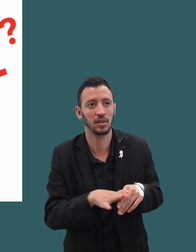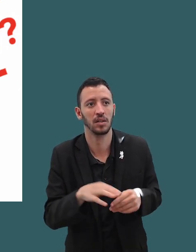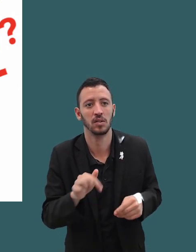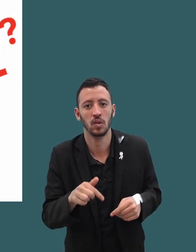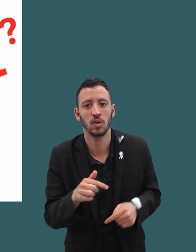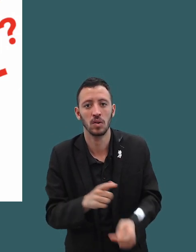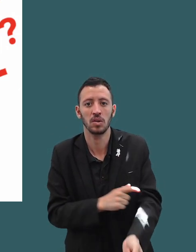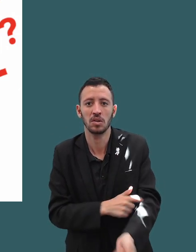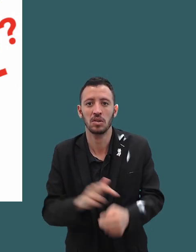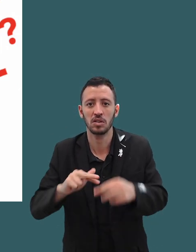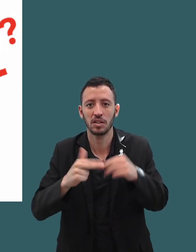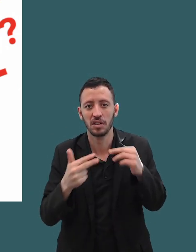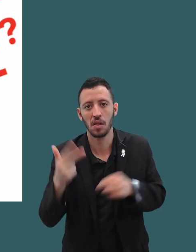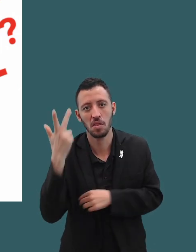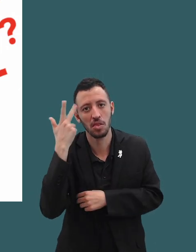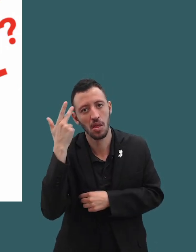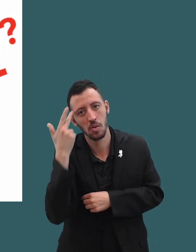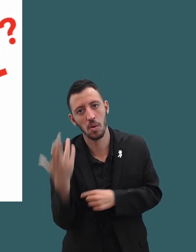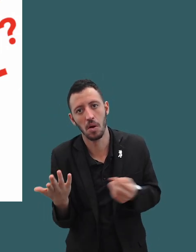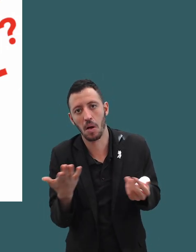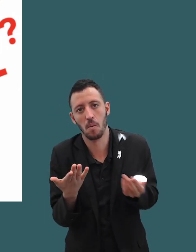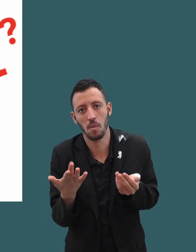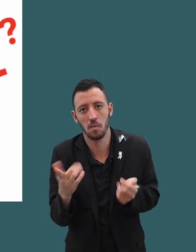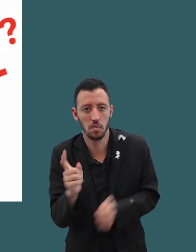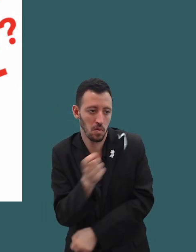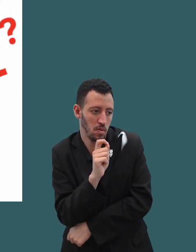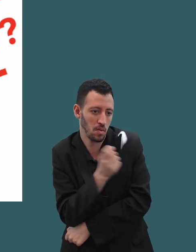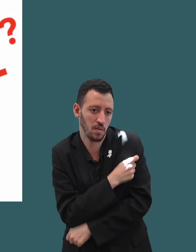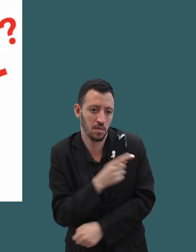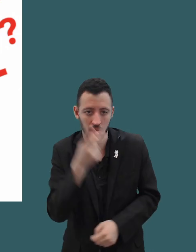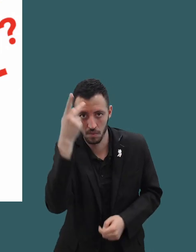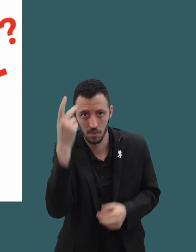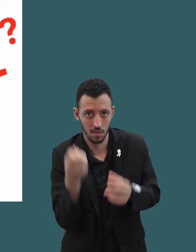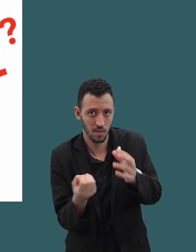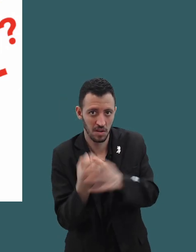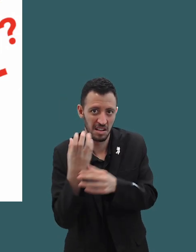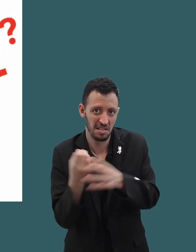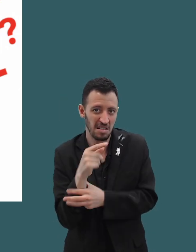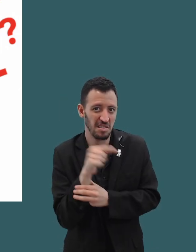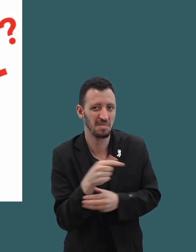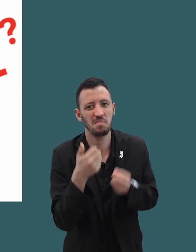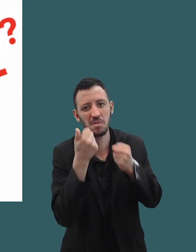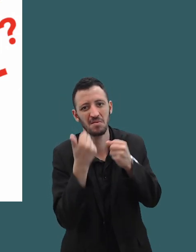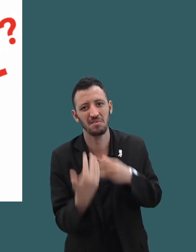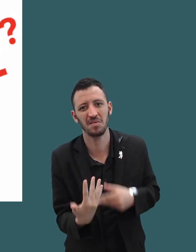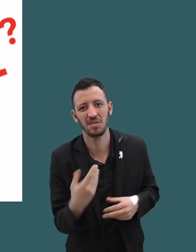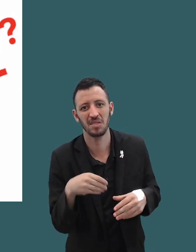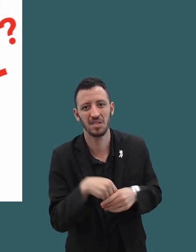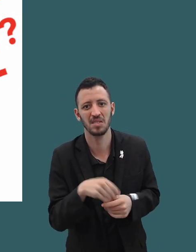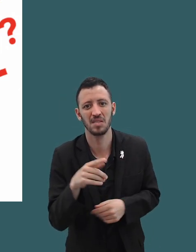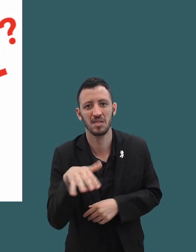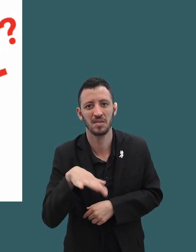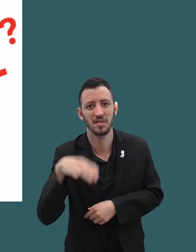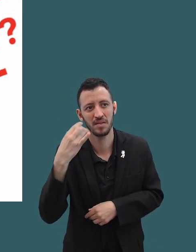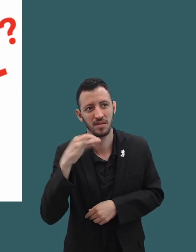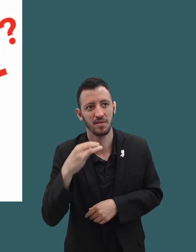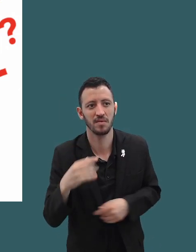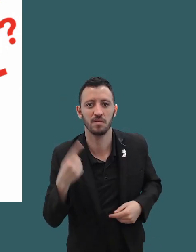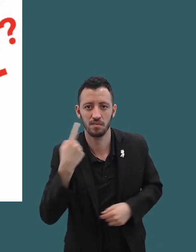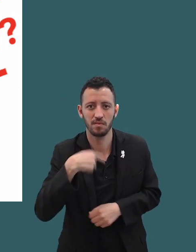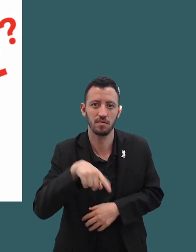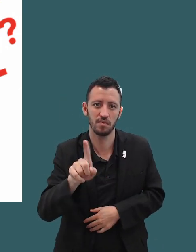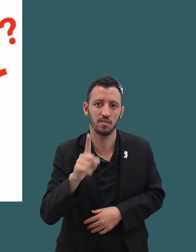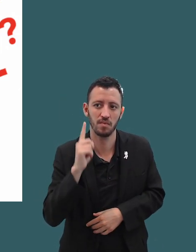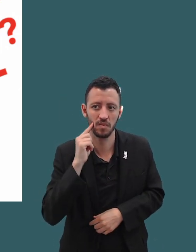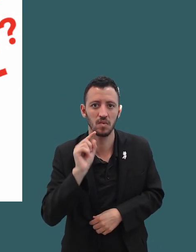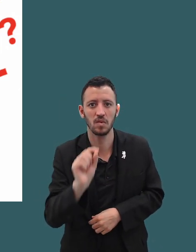é melhor do que tomar vacina. Então, vejam, as pessoas vão construindo essas narrativas que são praticamente anti-ciência, que vão